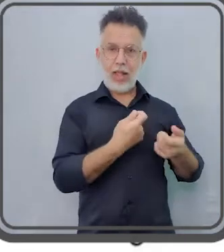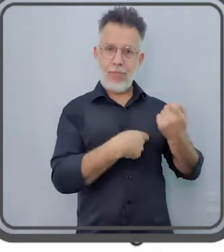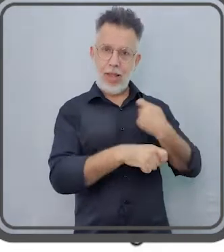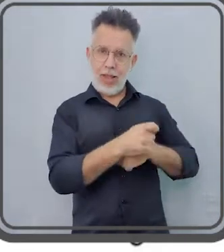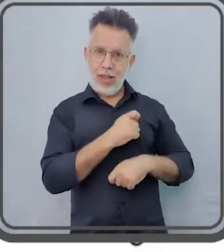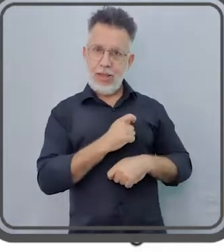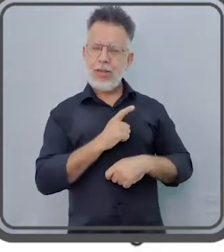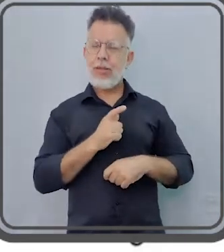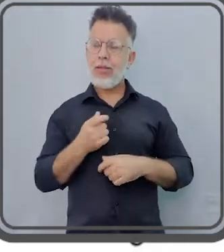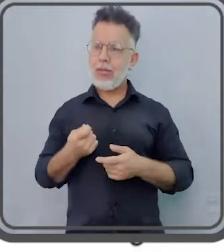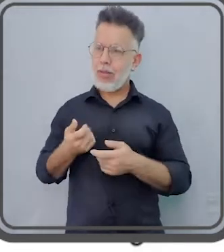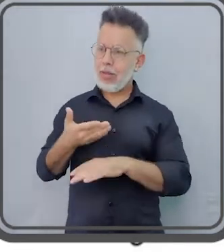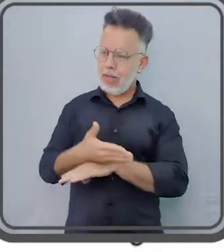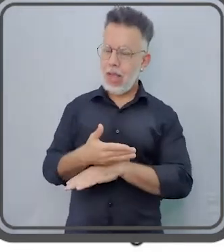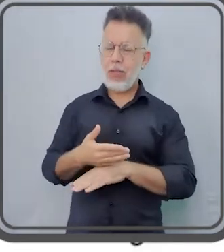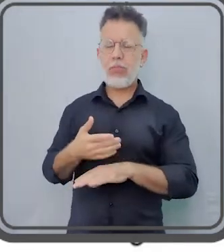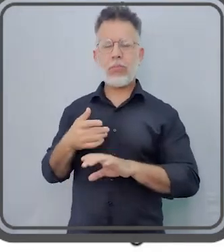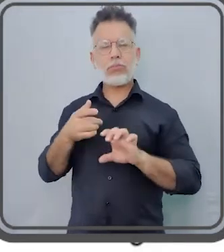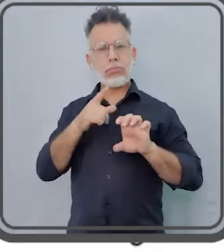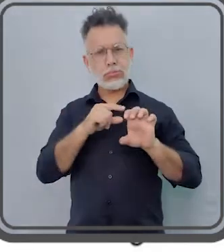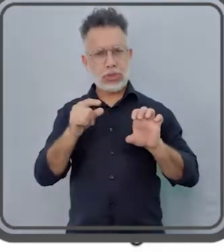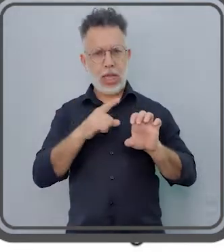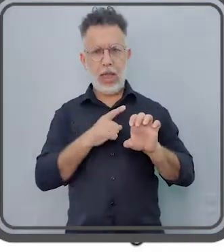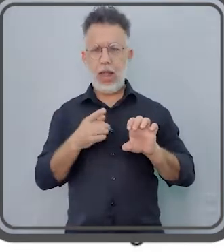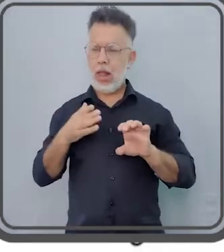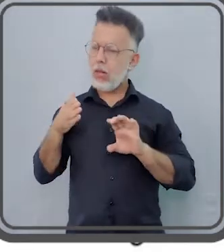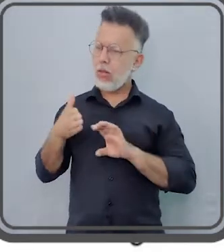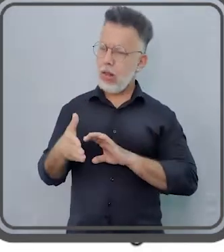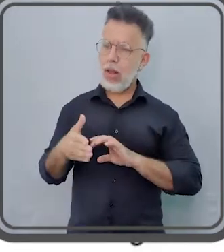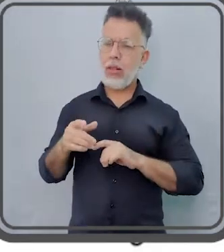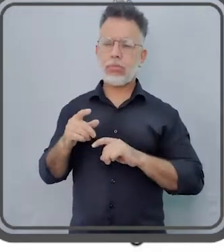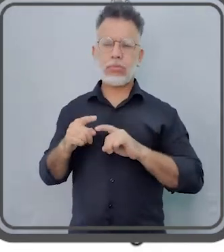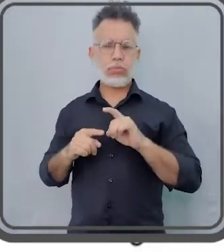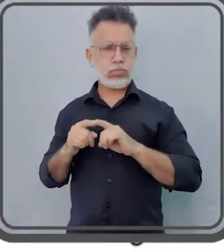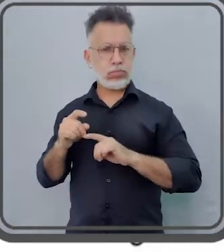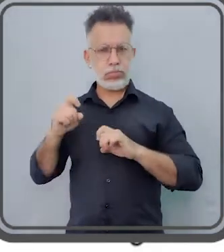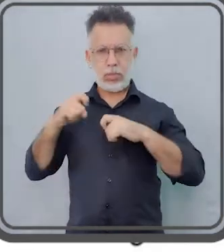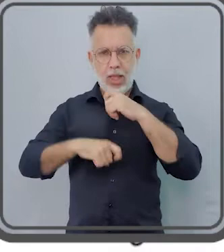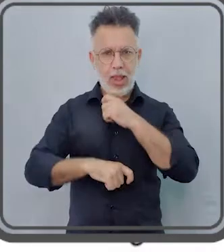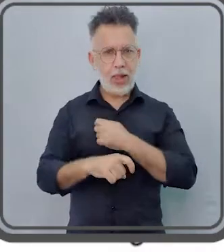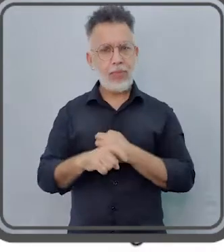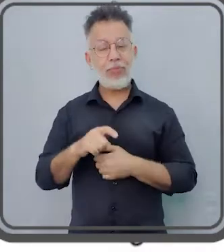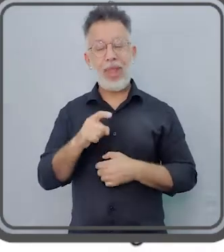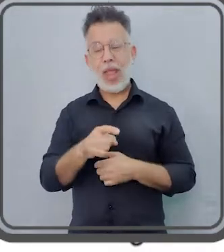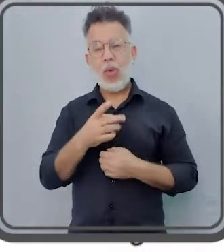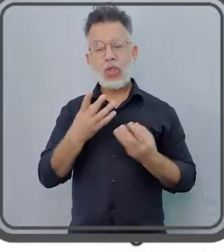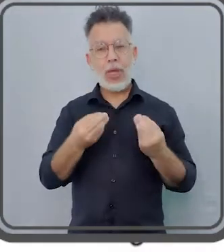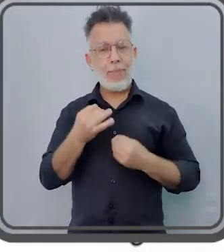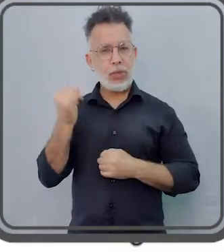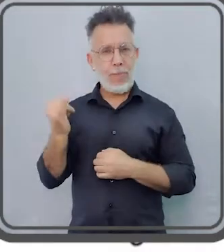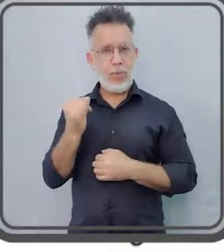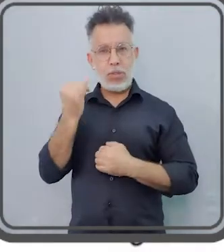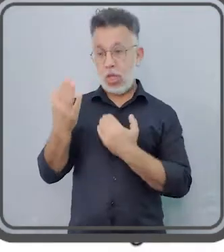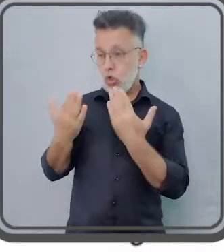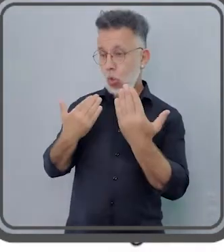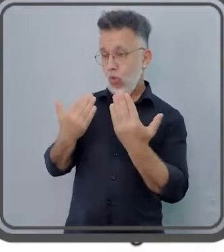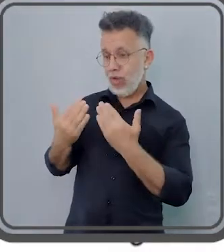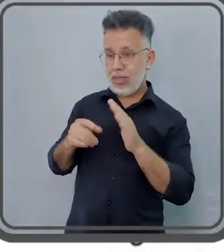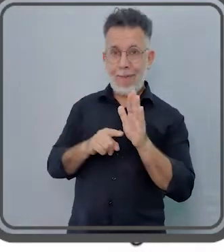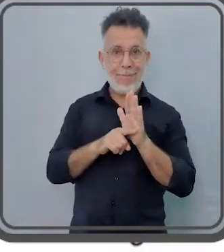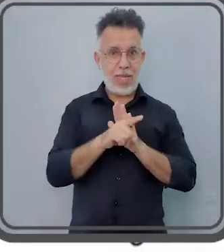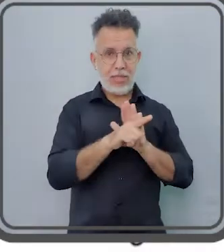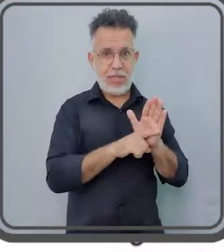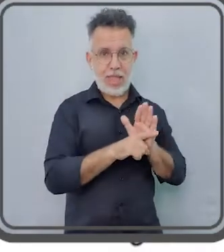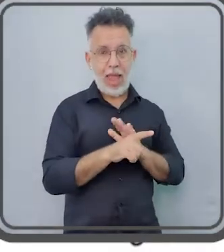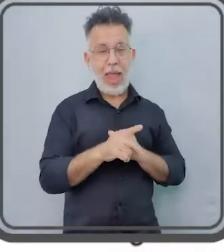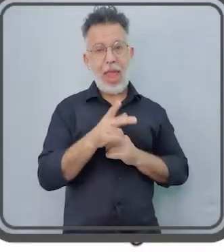pé no bem-estar sexual, nessa nova categoria, eu acho que é muito válido conversar, pesquisar, assim. A gente só vai